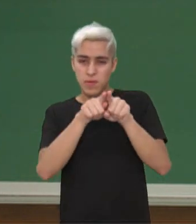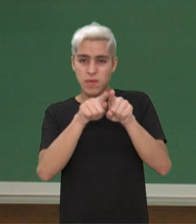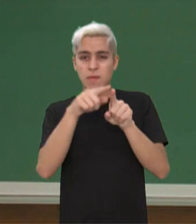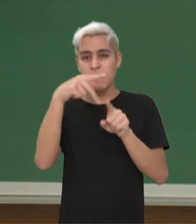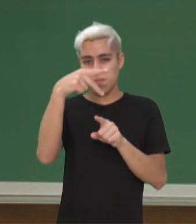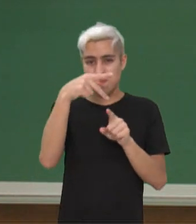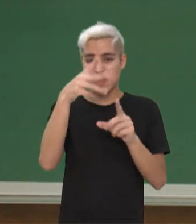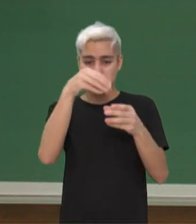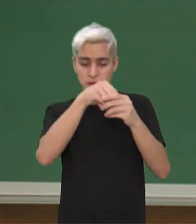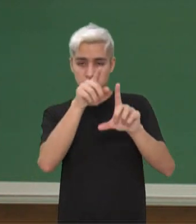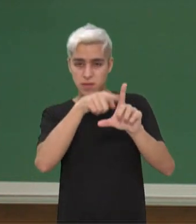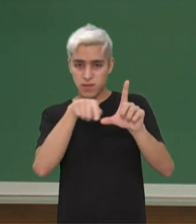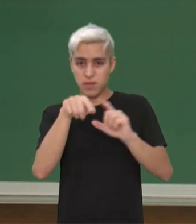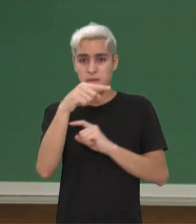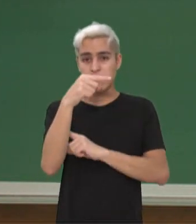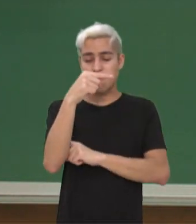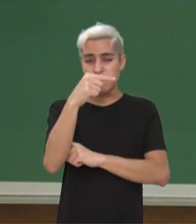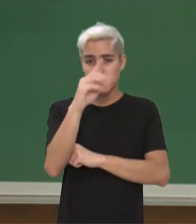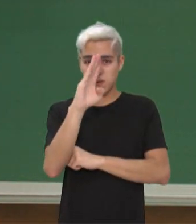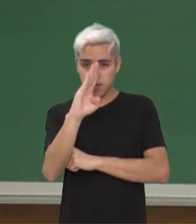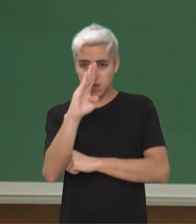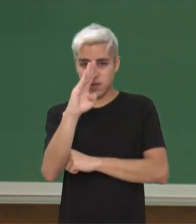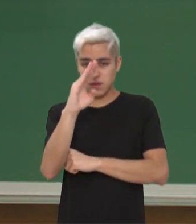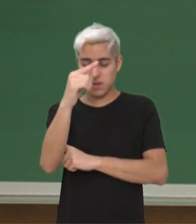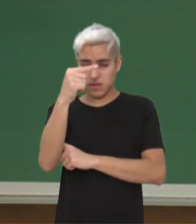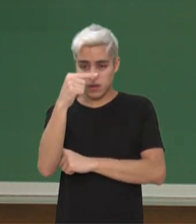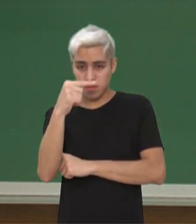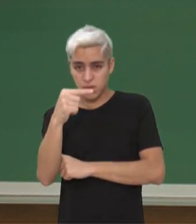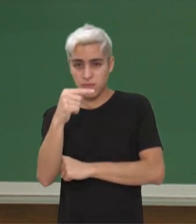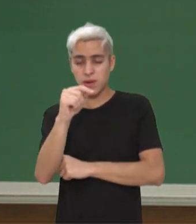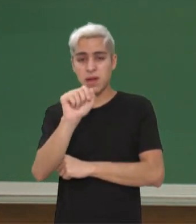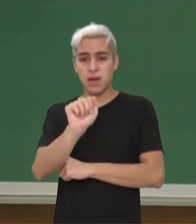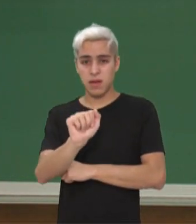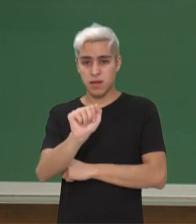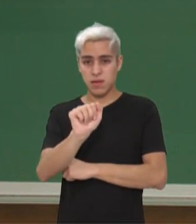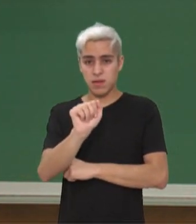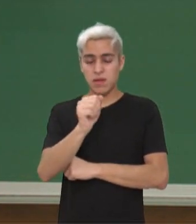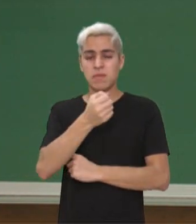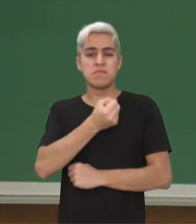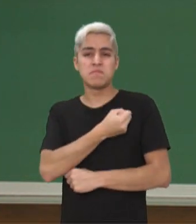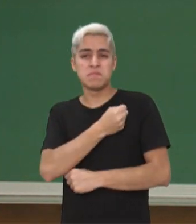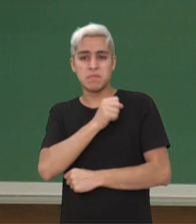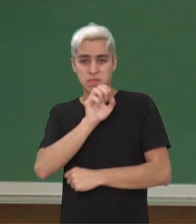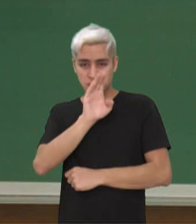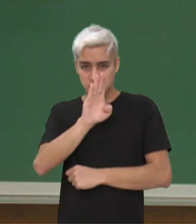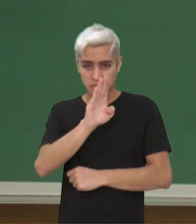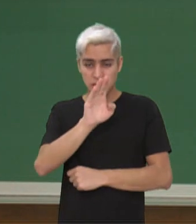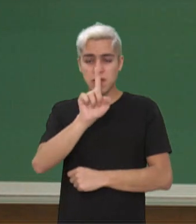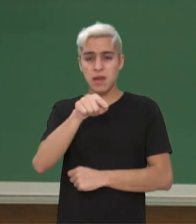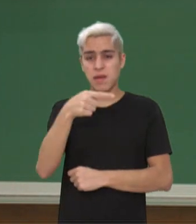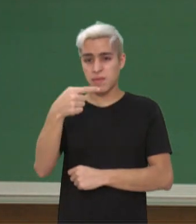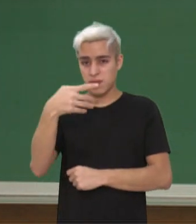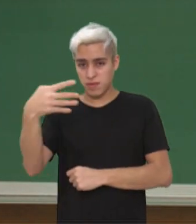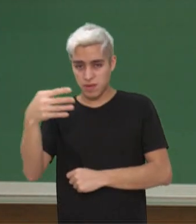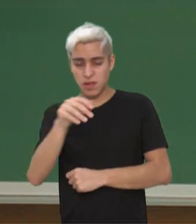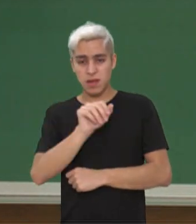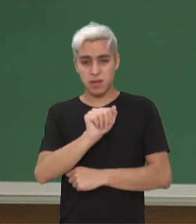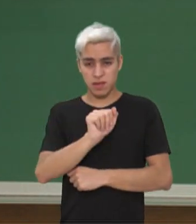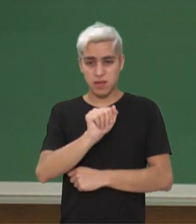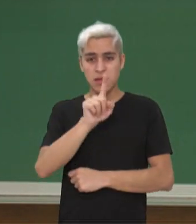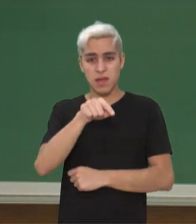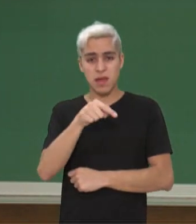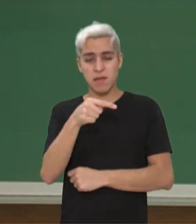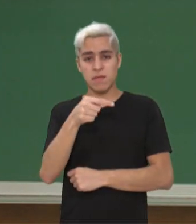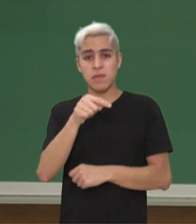vértice, ok? Menos B sobre A. O valor de B é o menos 4, o valor de A é